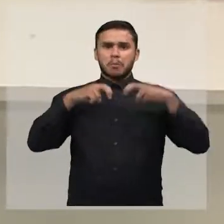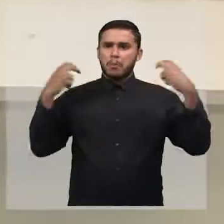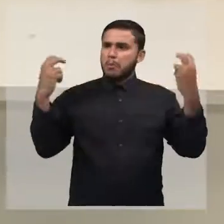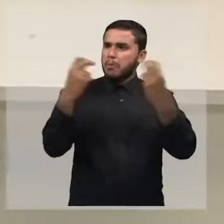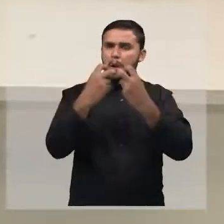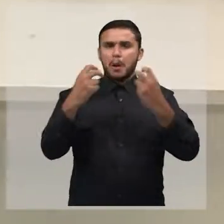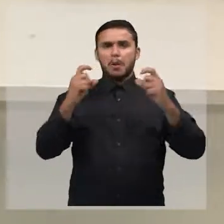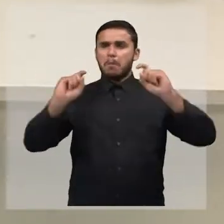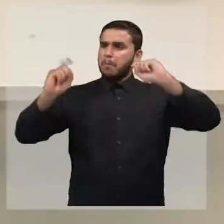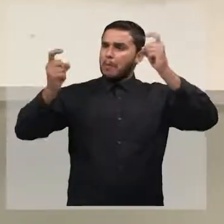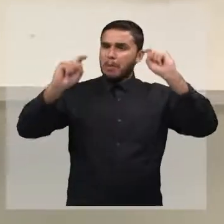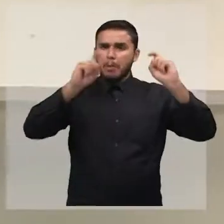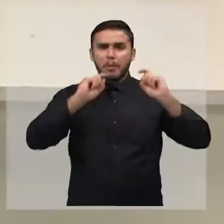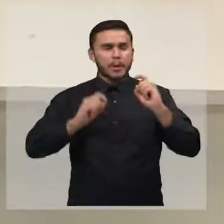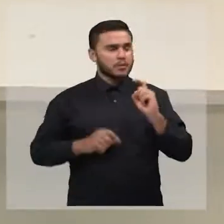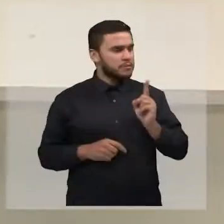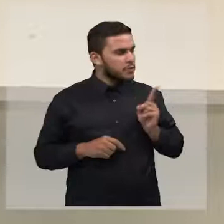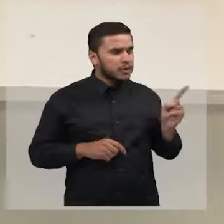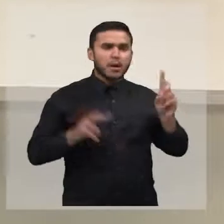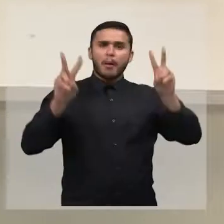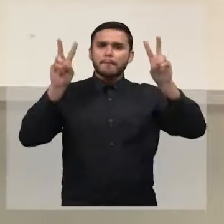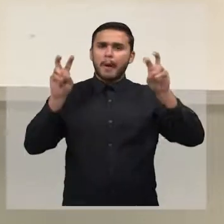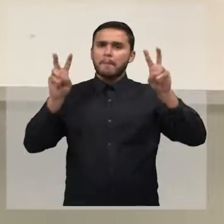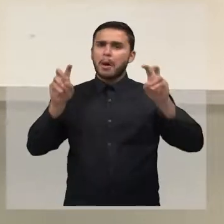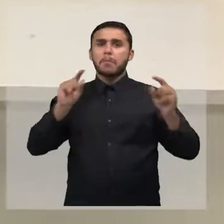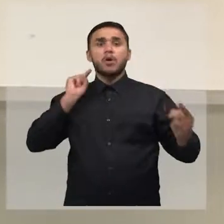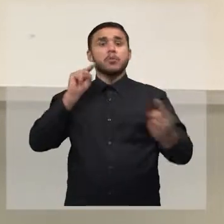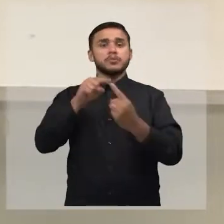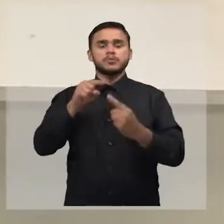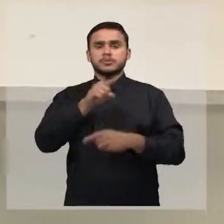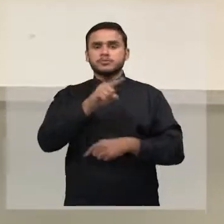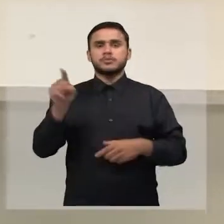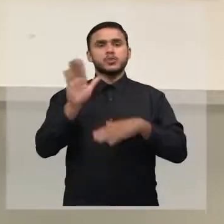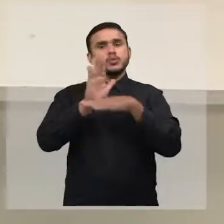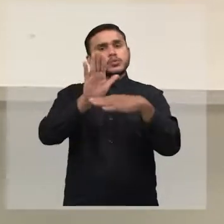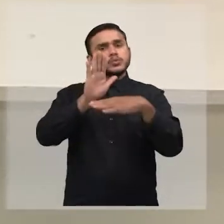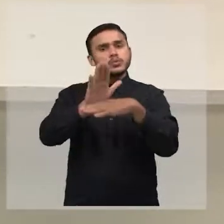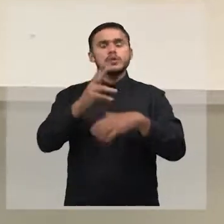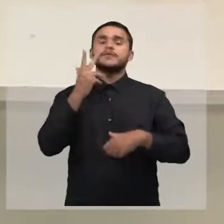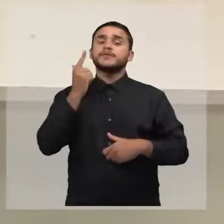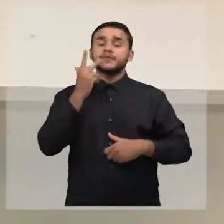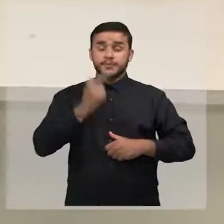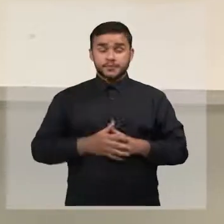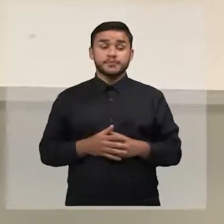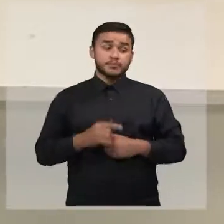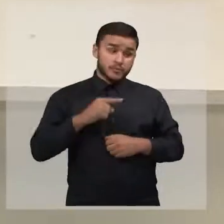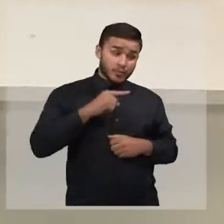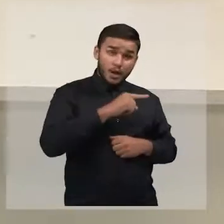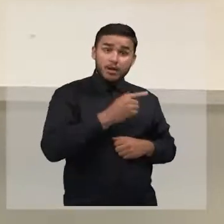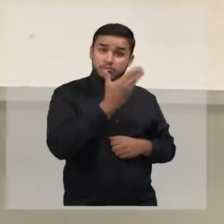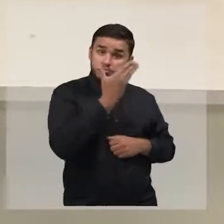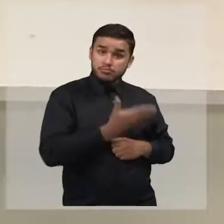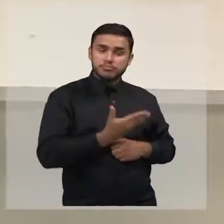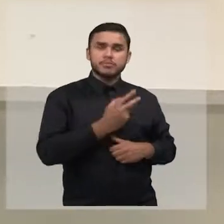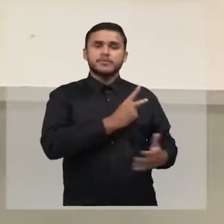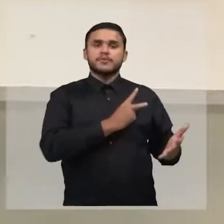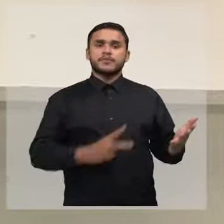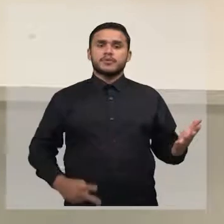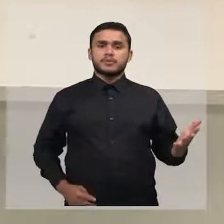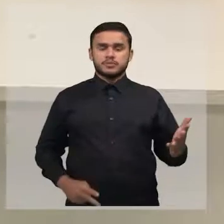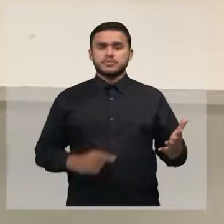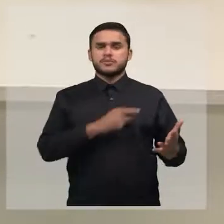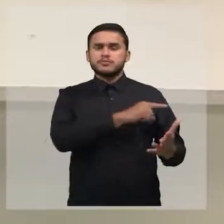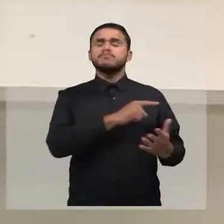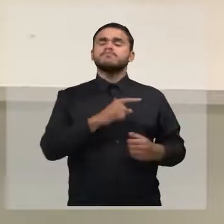intervenções, sempre falando sobre temas importantes para a cidade, para a cidadania, cidadãos e cidadãs. O vereador exerce